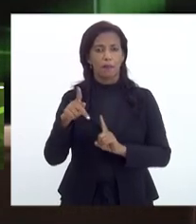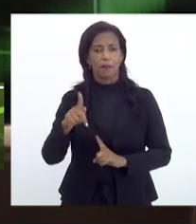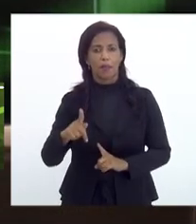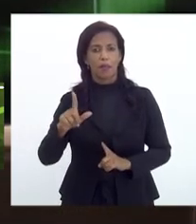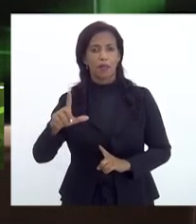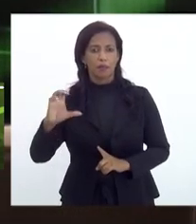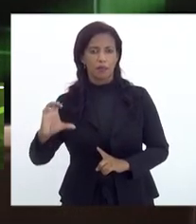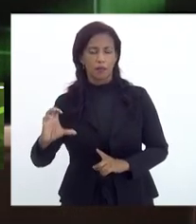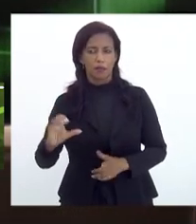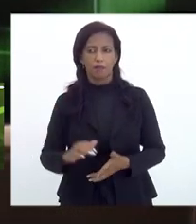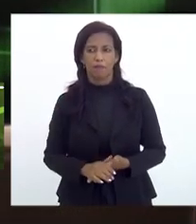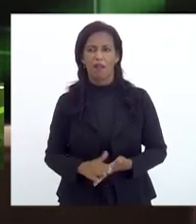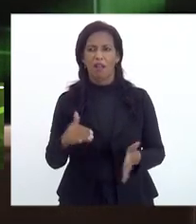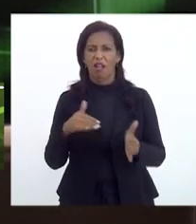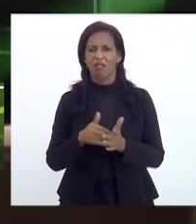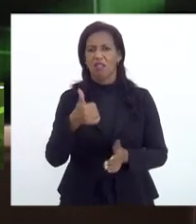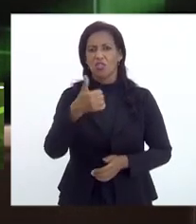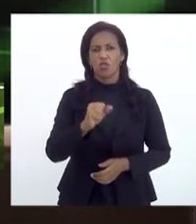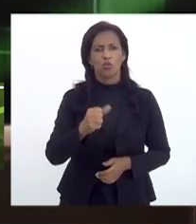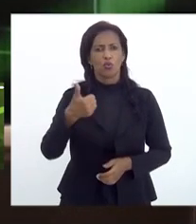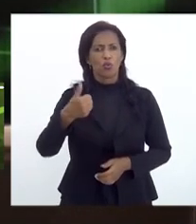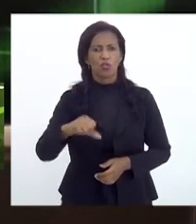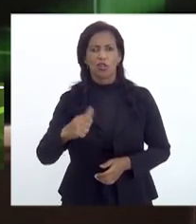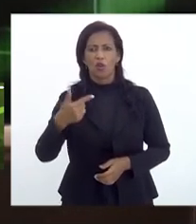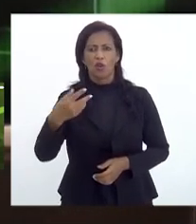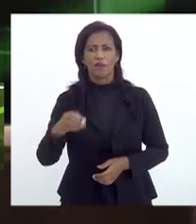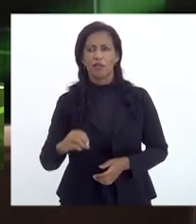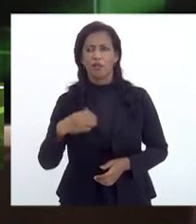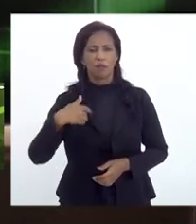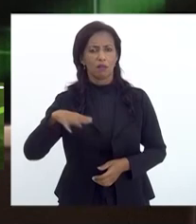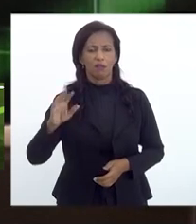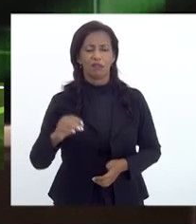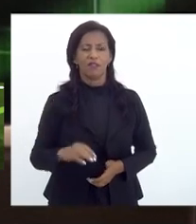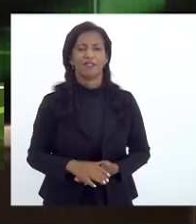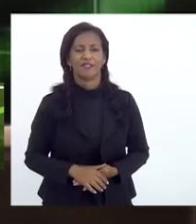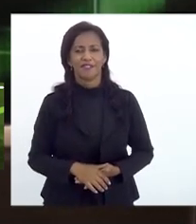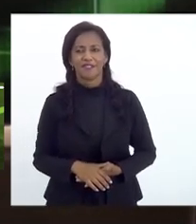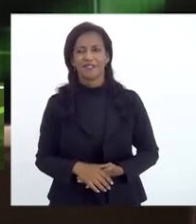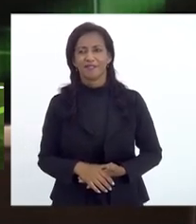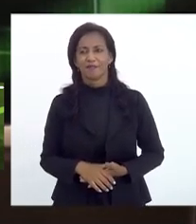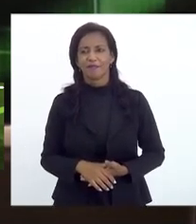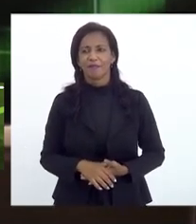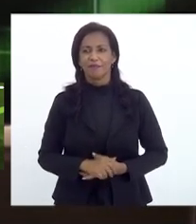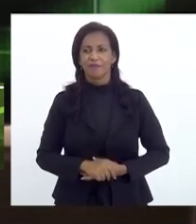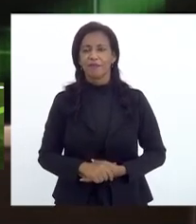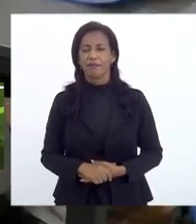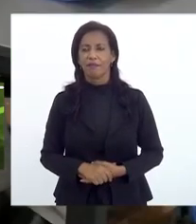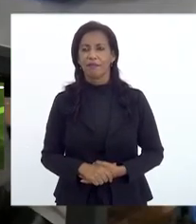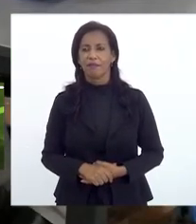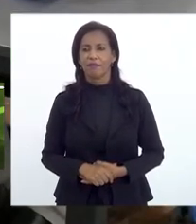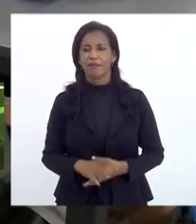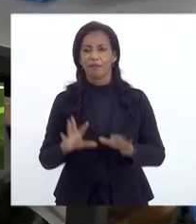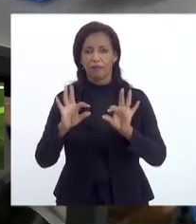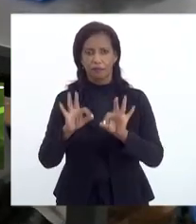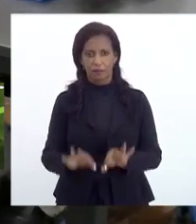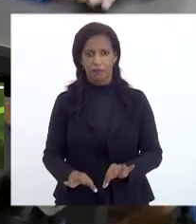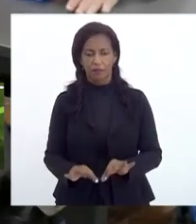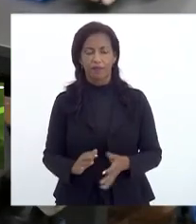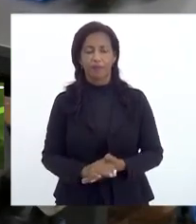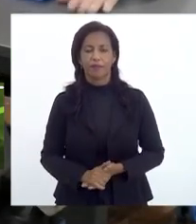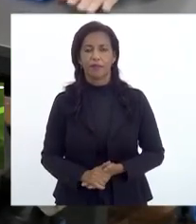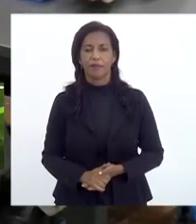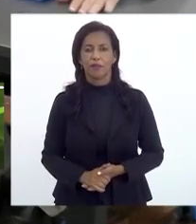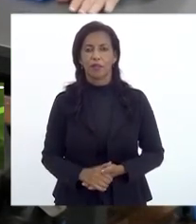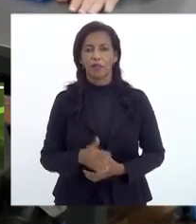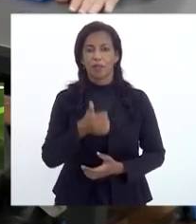Até as 18, 19 30 horas não dá Mas até as 24 Poderá Está certo? Então de novo